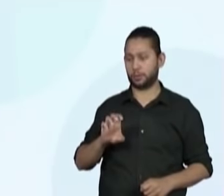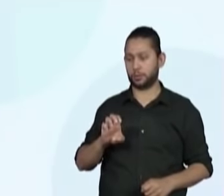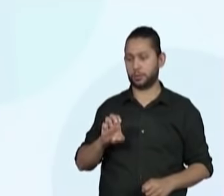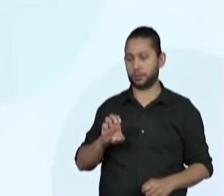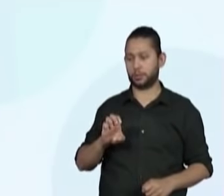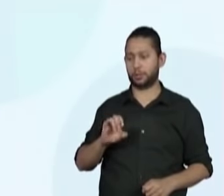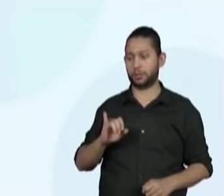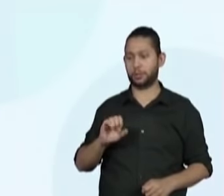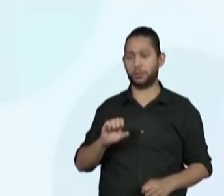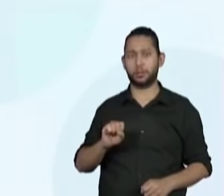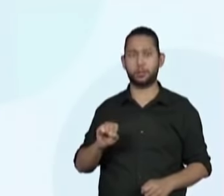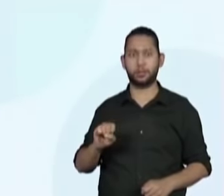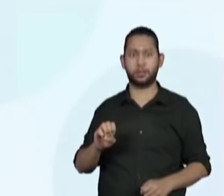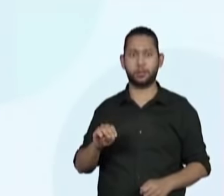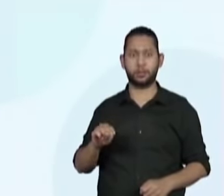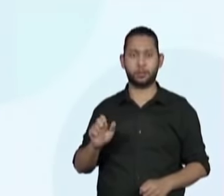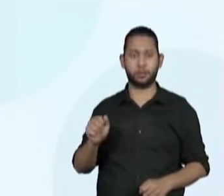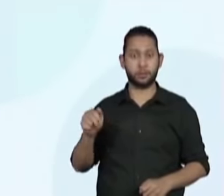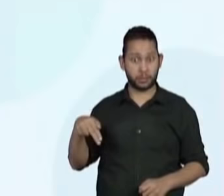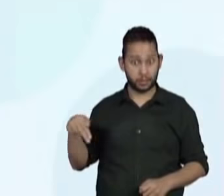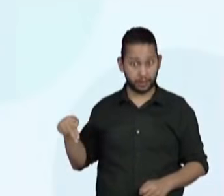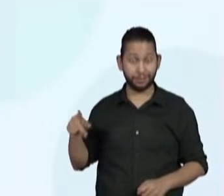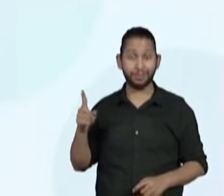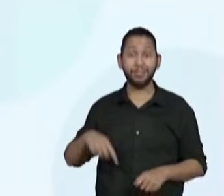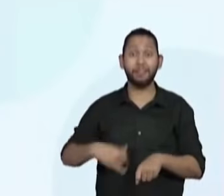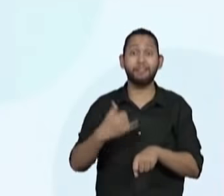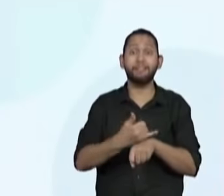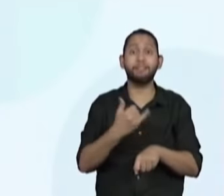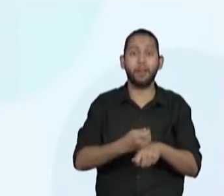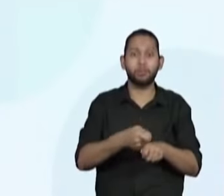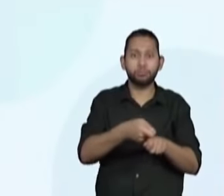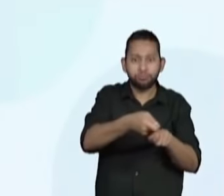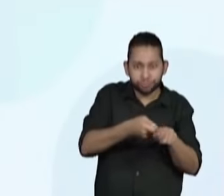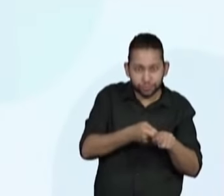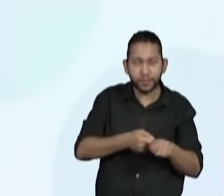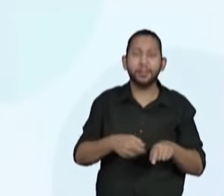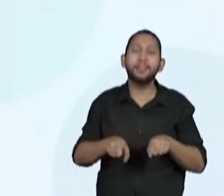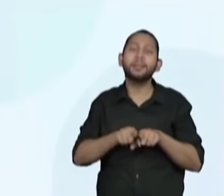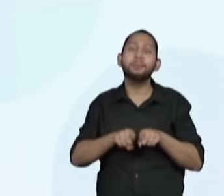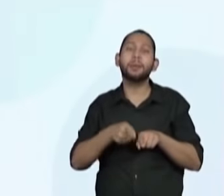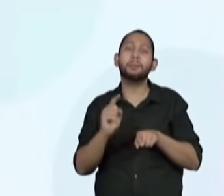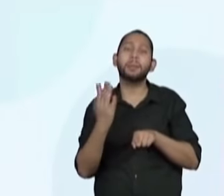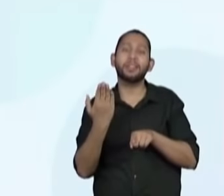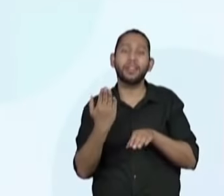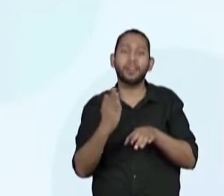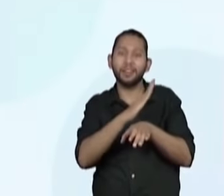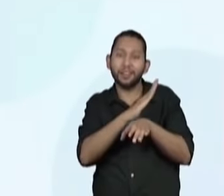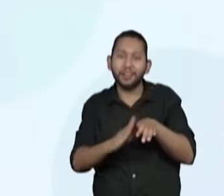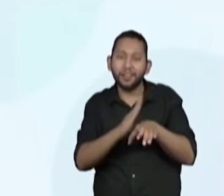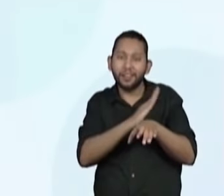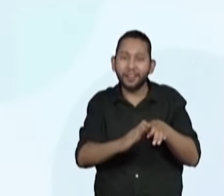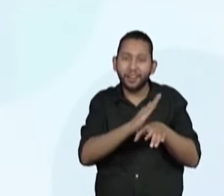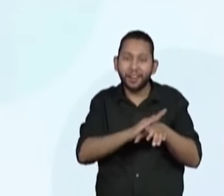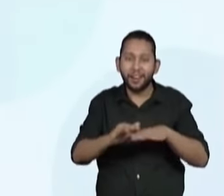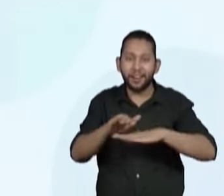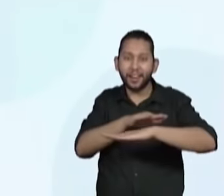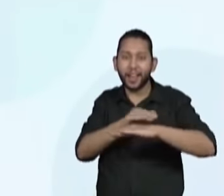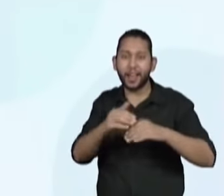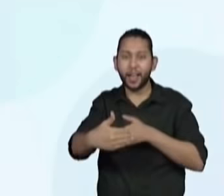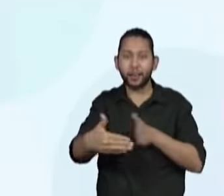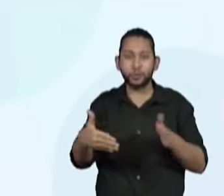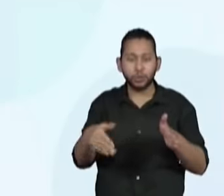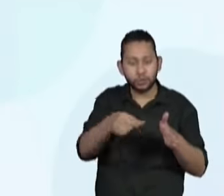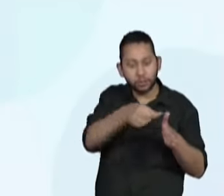que ele se utiliza na fundição de metais, tá? E a marchetaria para fazer grandes esculturas também, obras públicas, né,